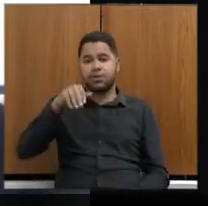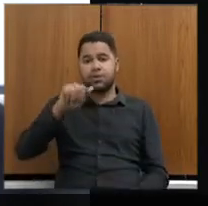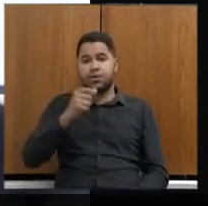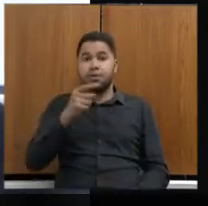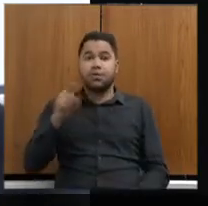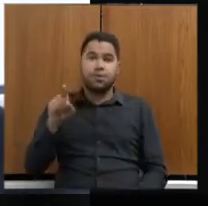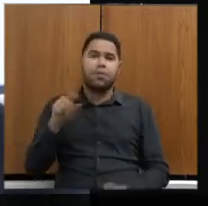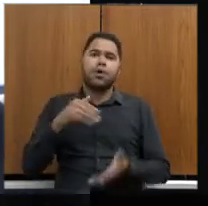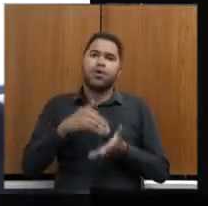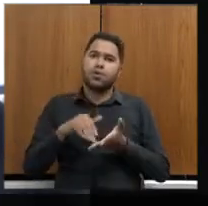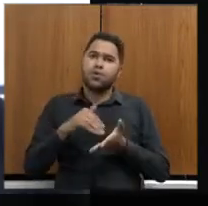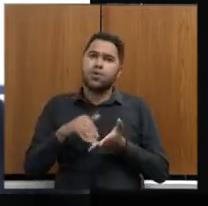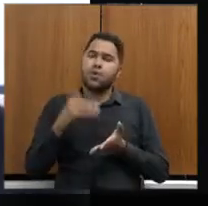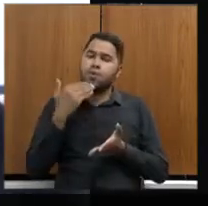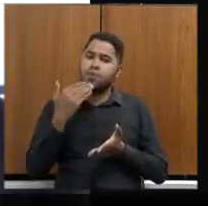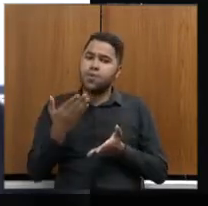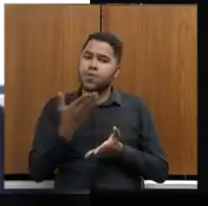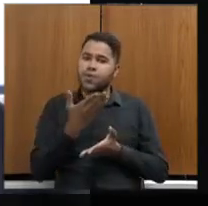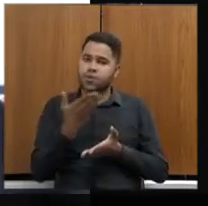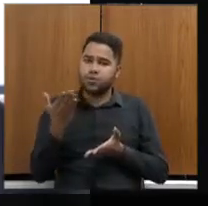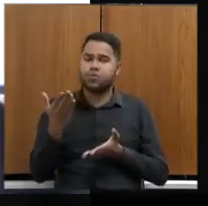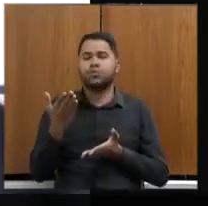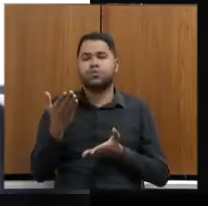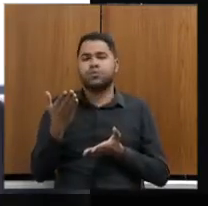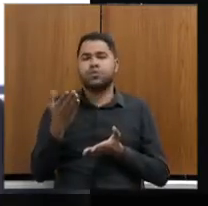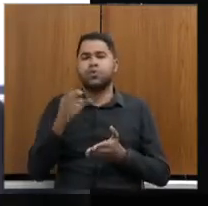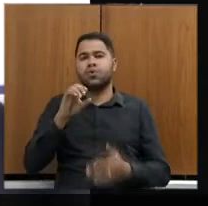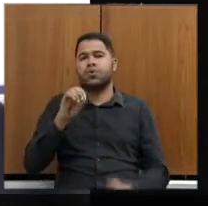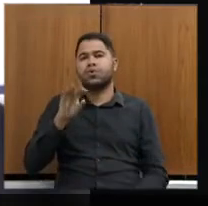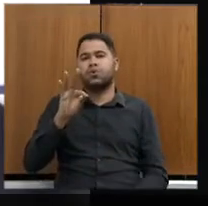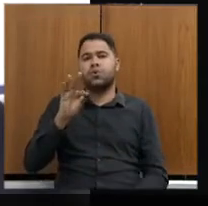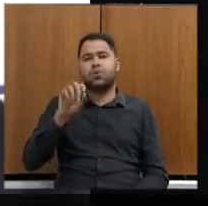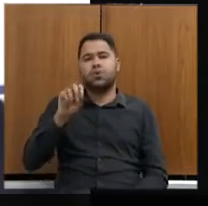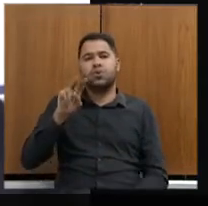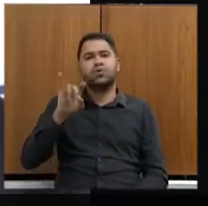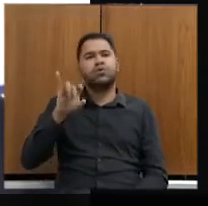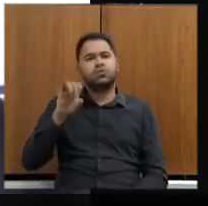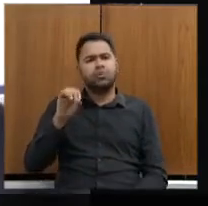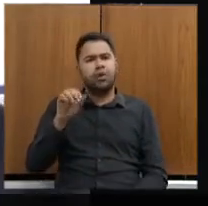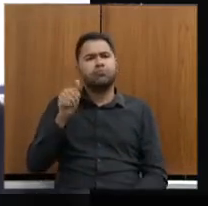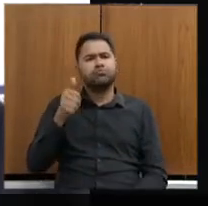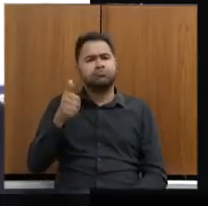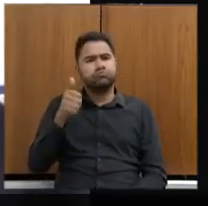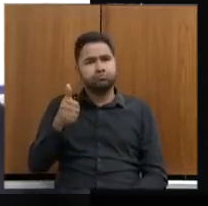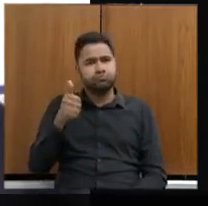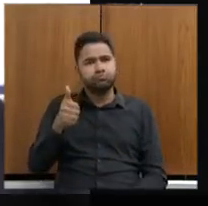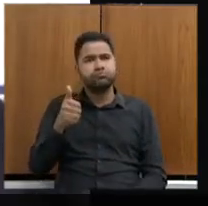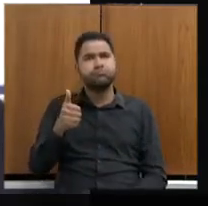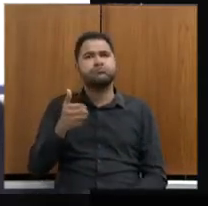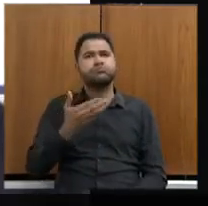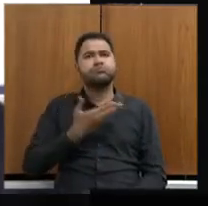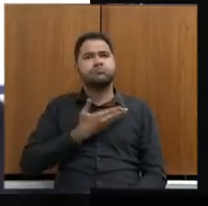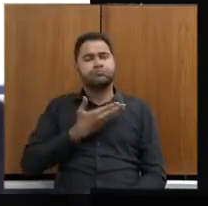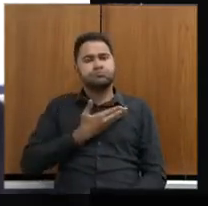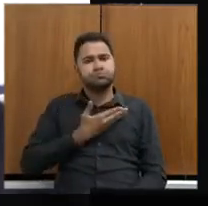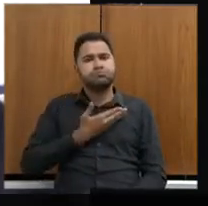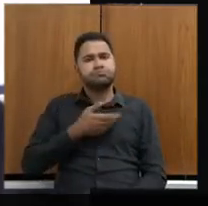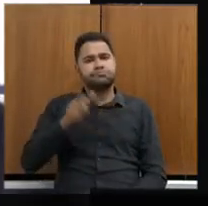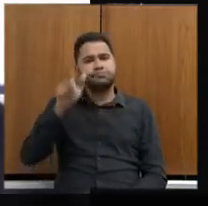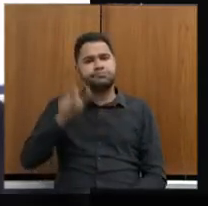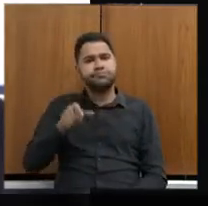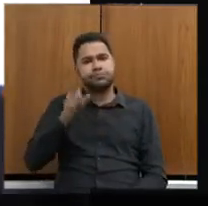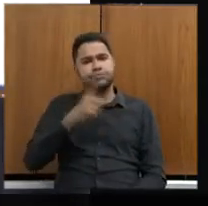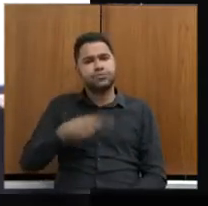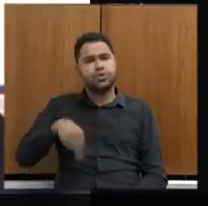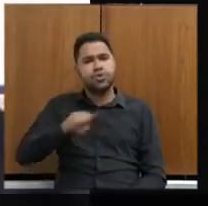escritório do ímã eu peço ao senhor porque o Otávio é um camarada bacana o cara o cara é um sujeito aqui